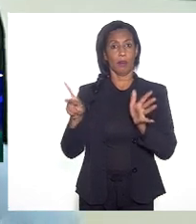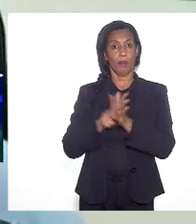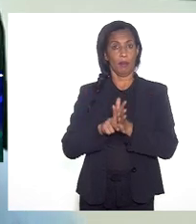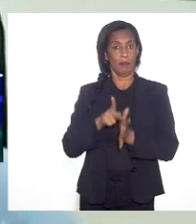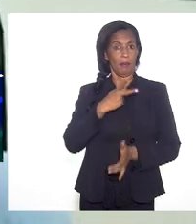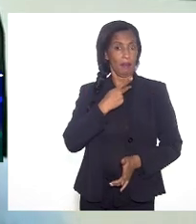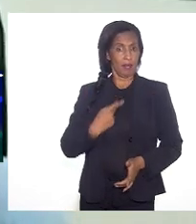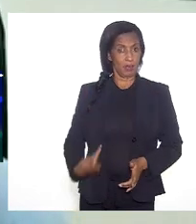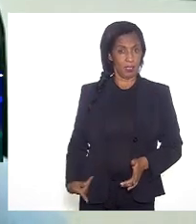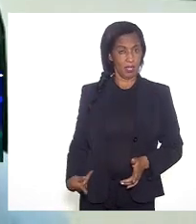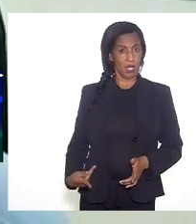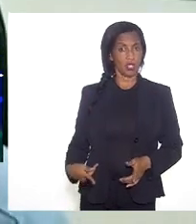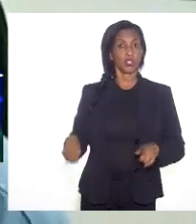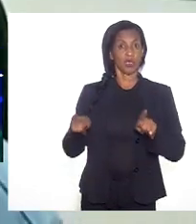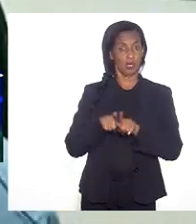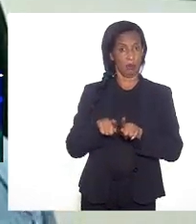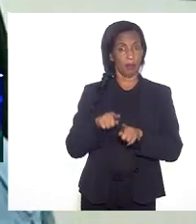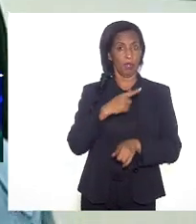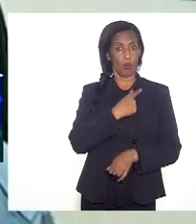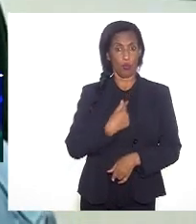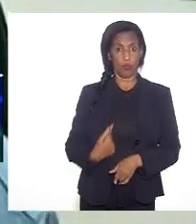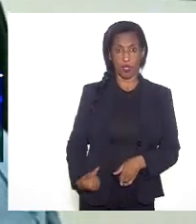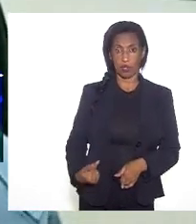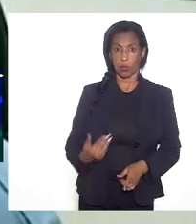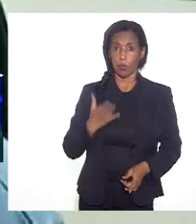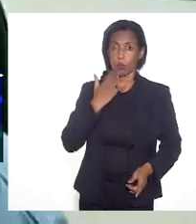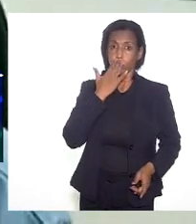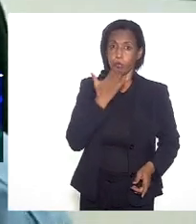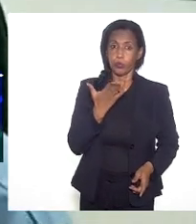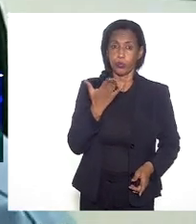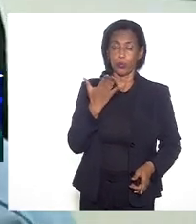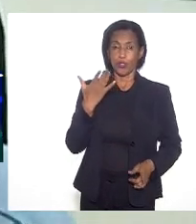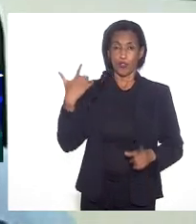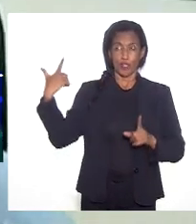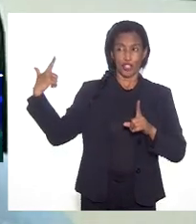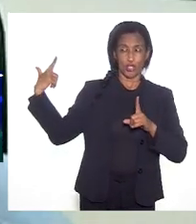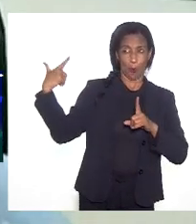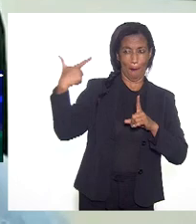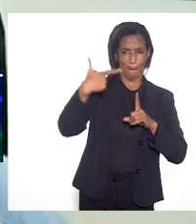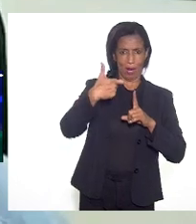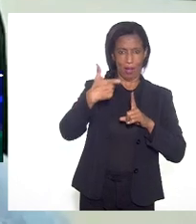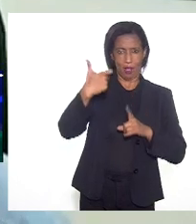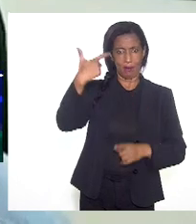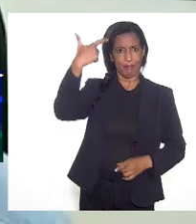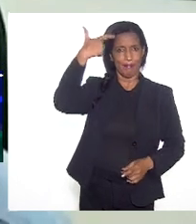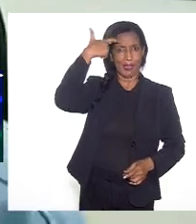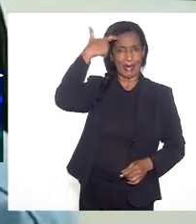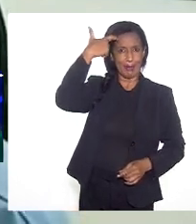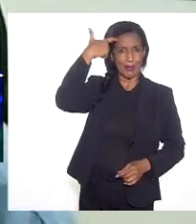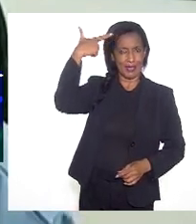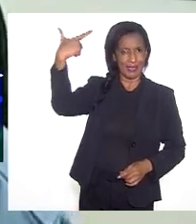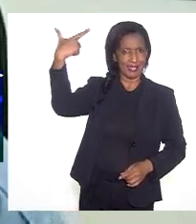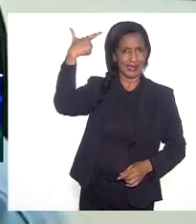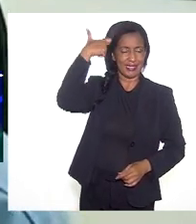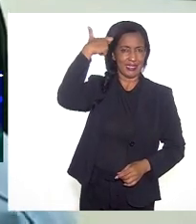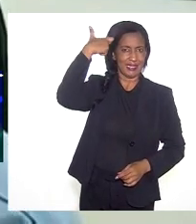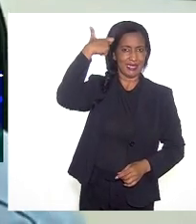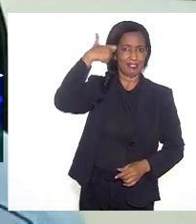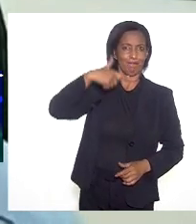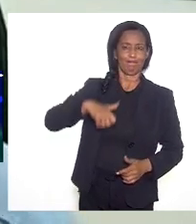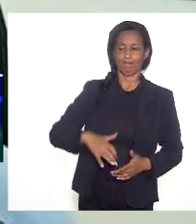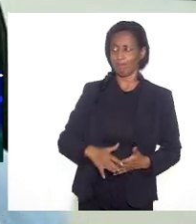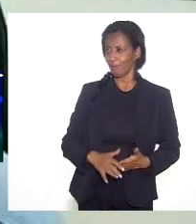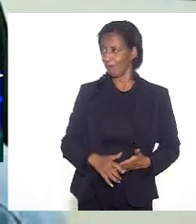para governador do Estado foi tipo tiro na cabecinha. Foi tipo tiro